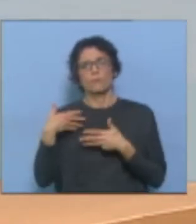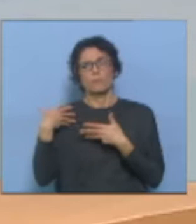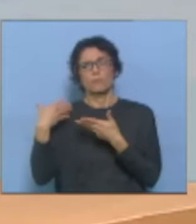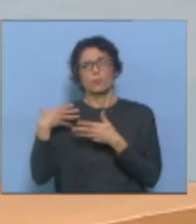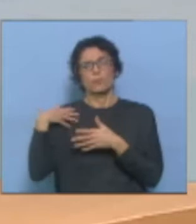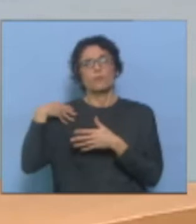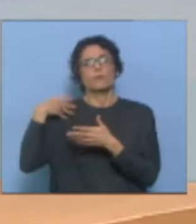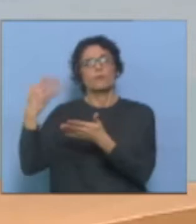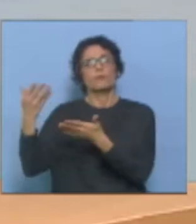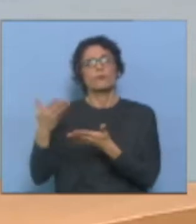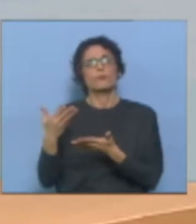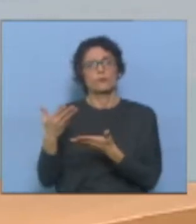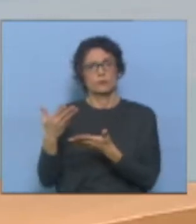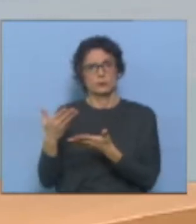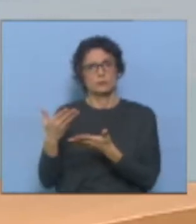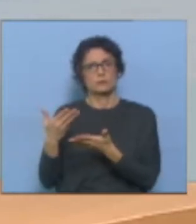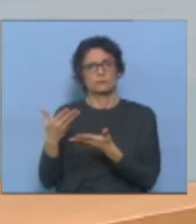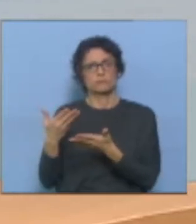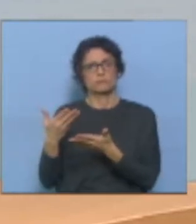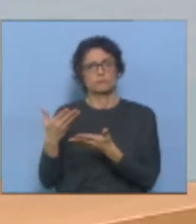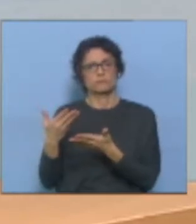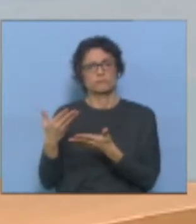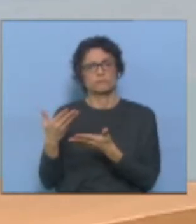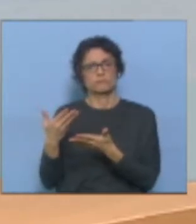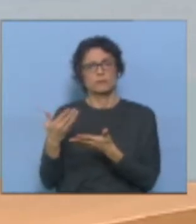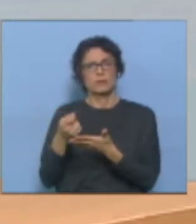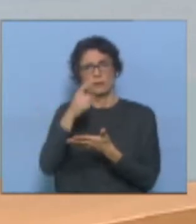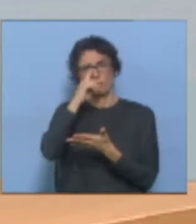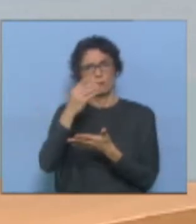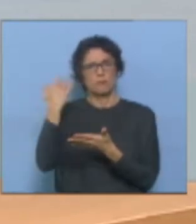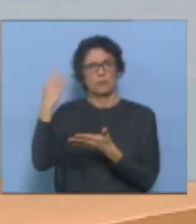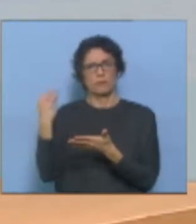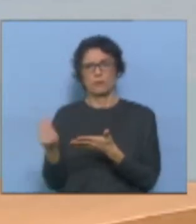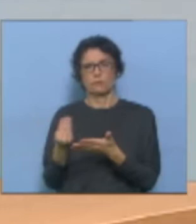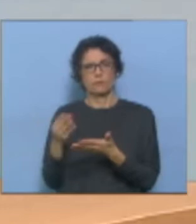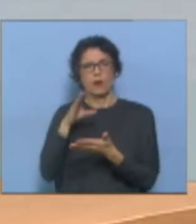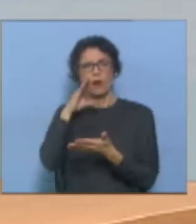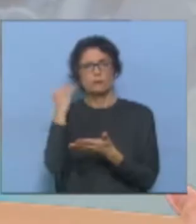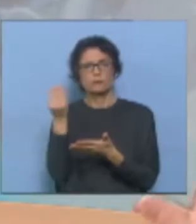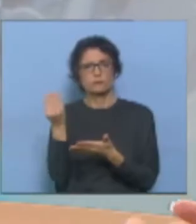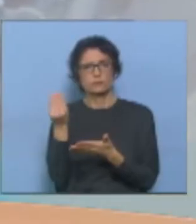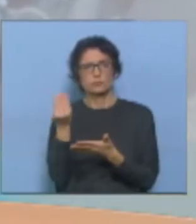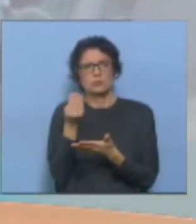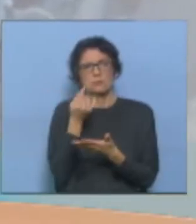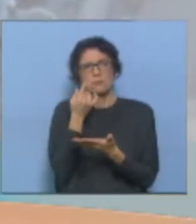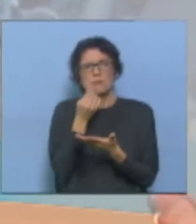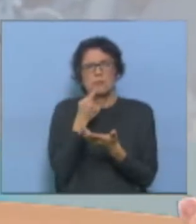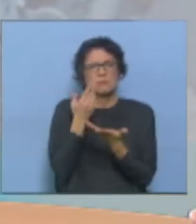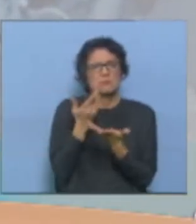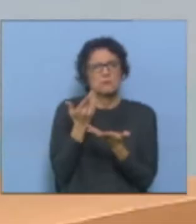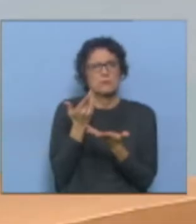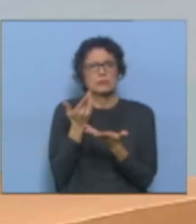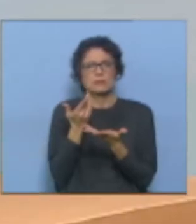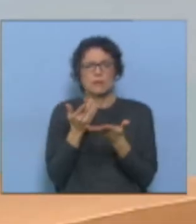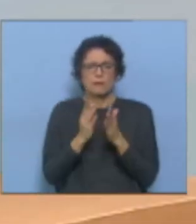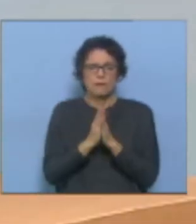por aí. Começou numa conversa, foi? Aliás, eu ainda era adolescente, eu não sabia muito bem o que era ser consagrado, o que era ser religioso.